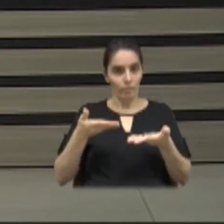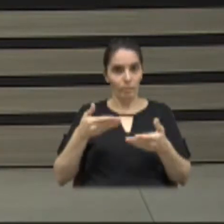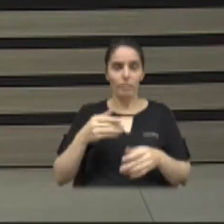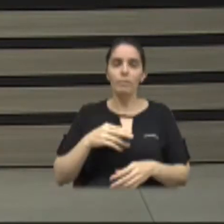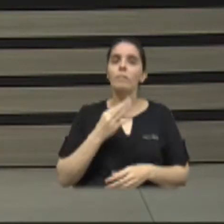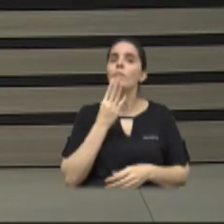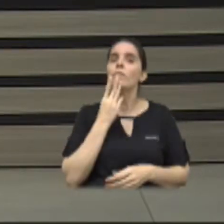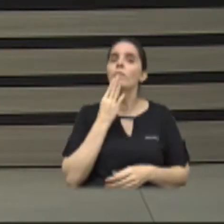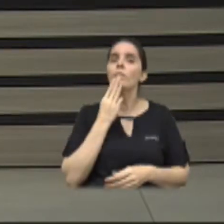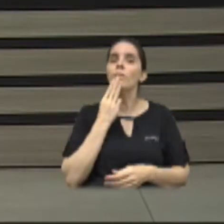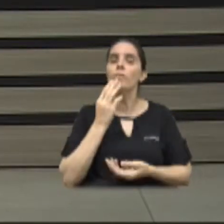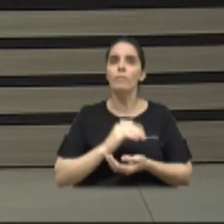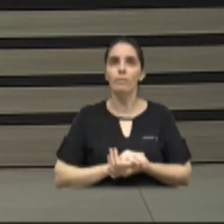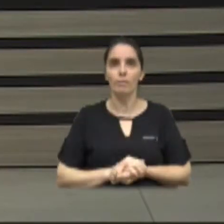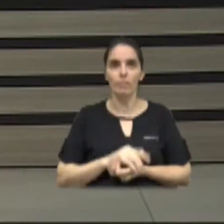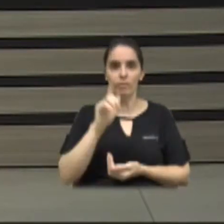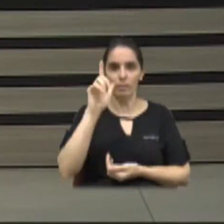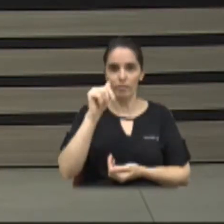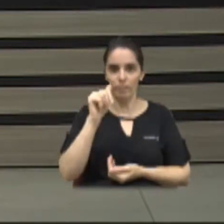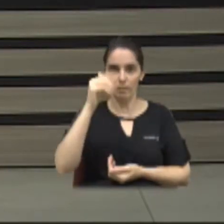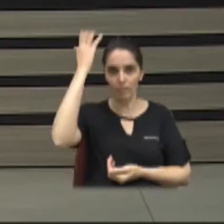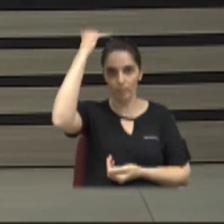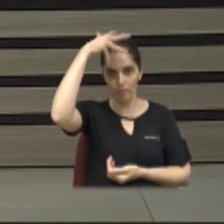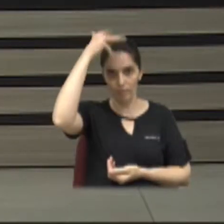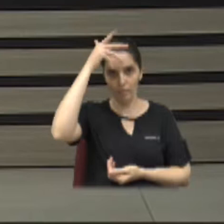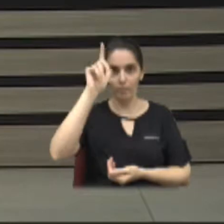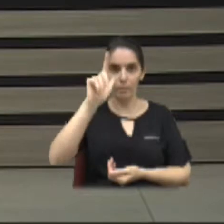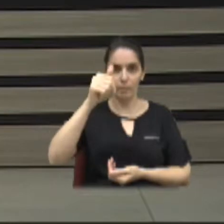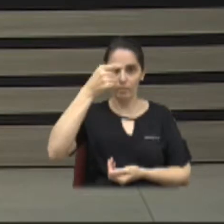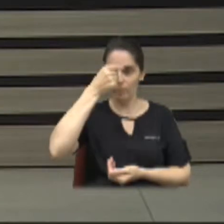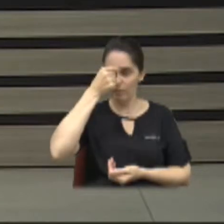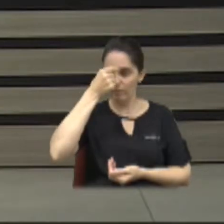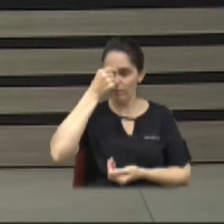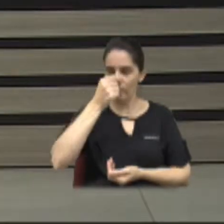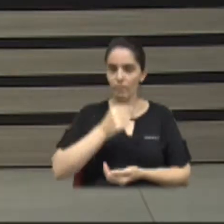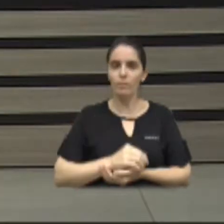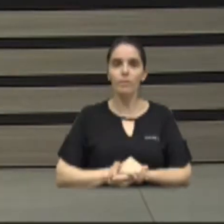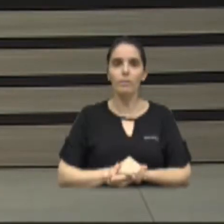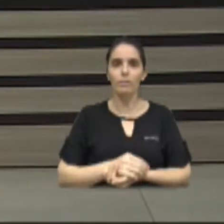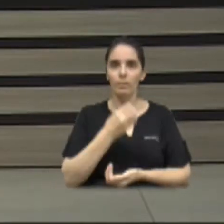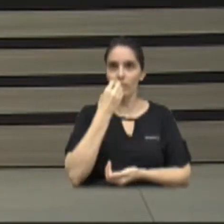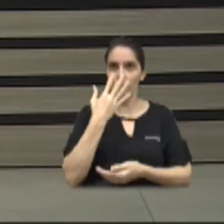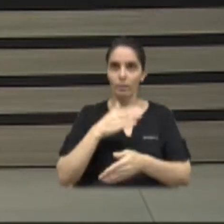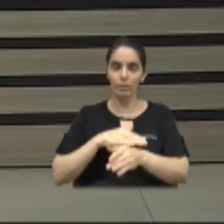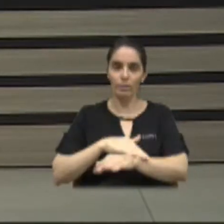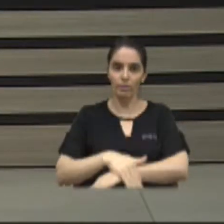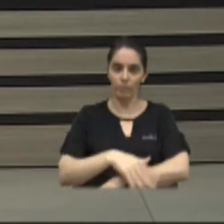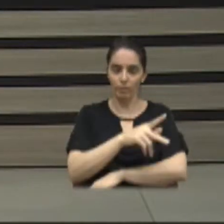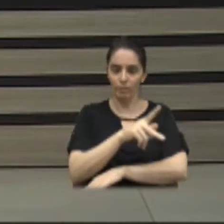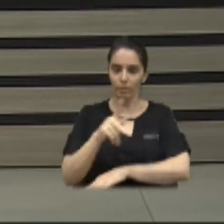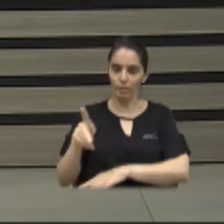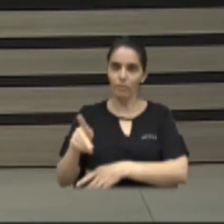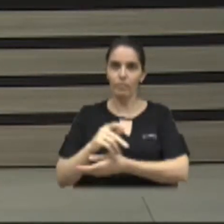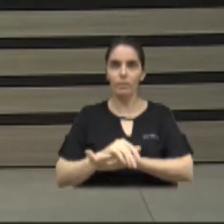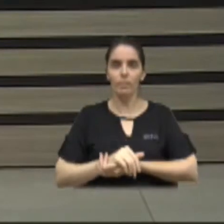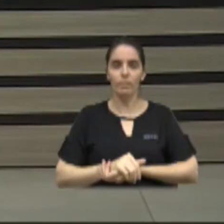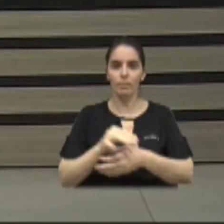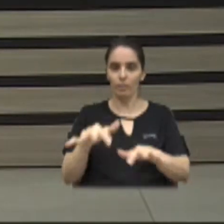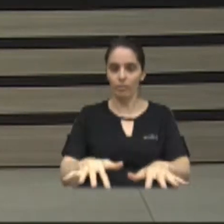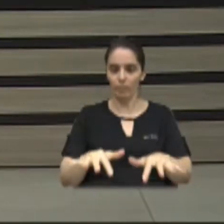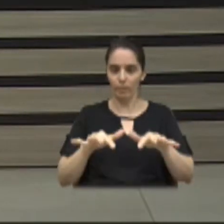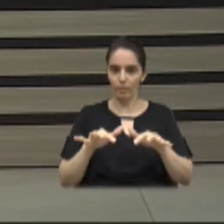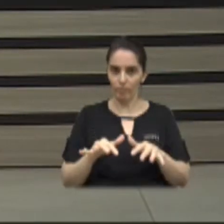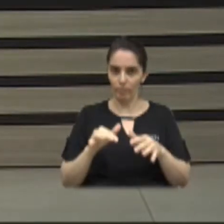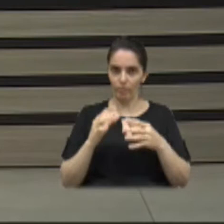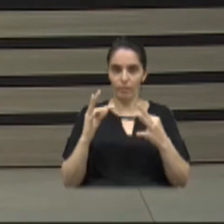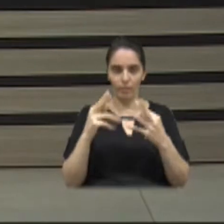vereador Vaguinho, depois Érica Tanque, depois Jorge Freitas. Boa noite, senhor presidente, nobres vereadores, público presente, público